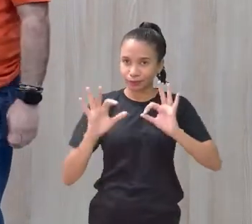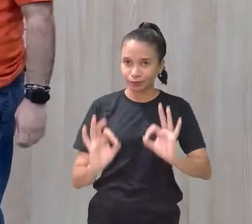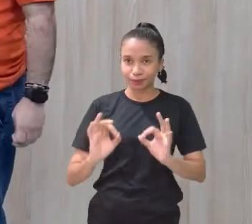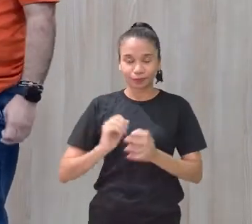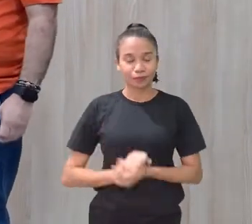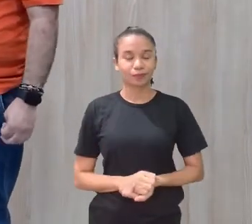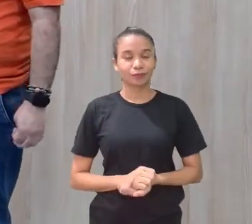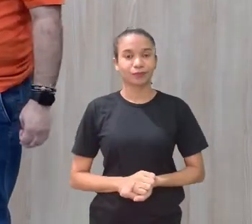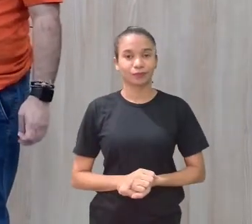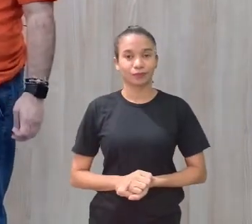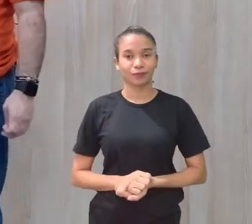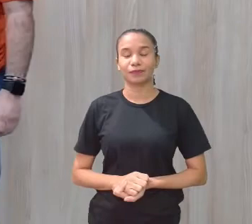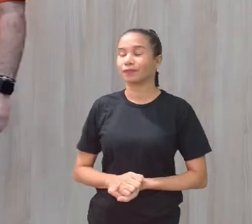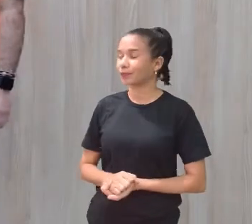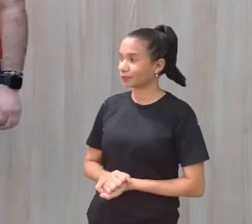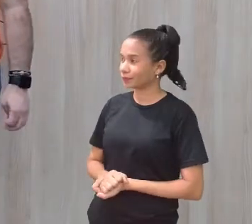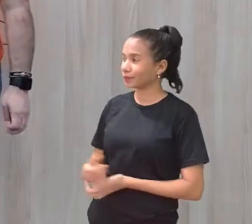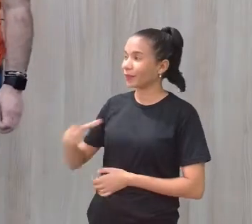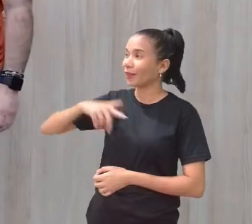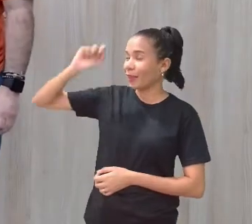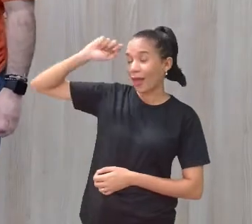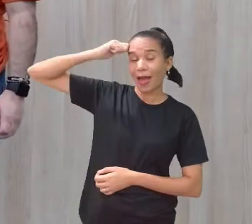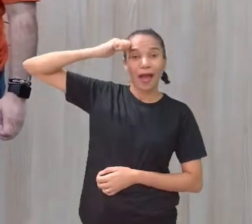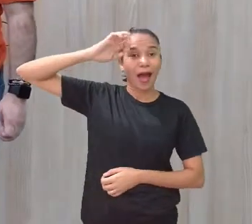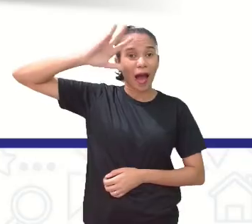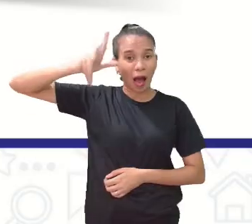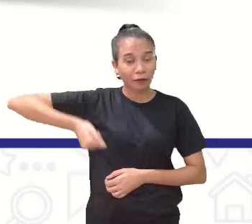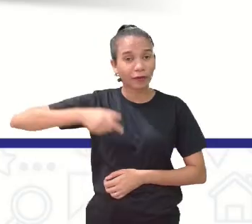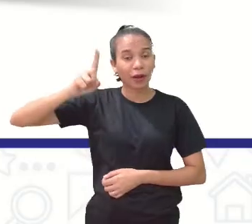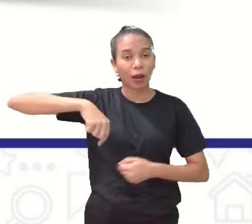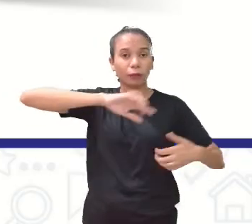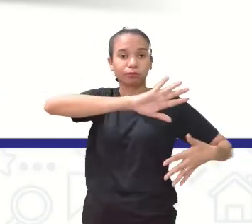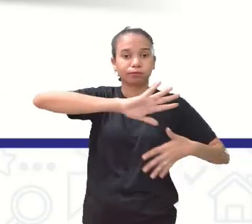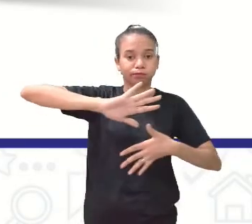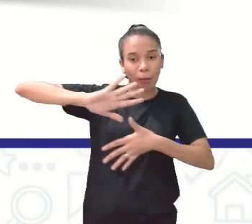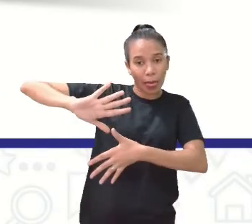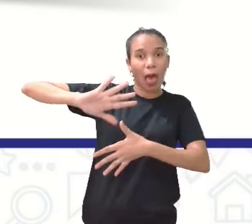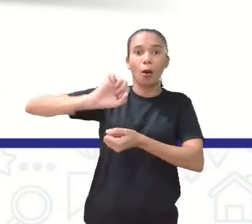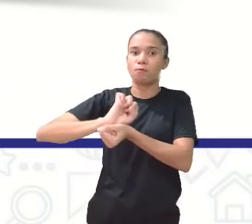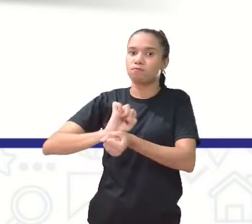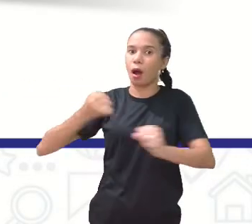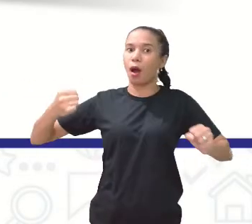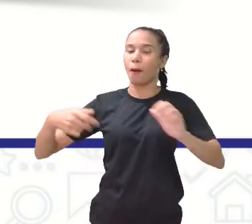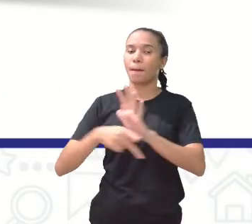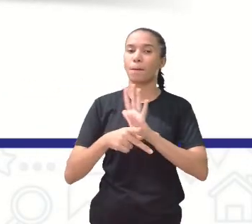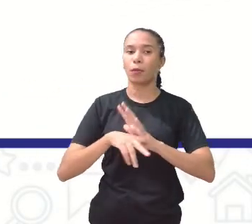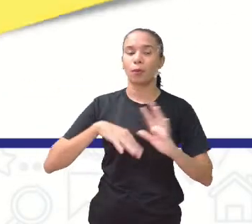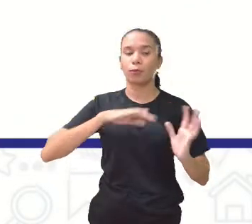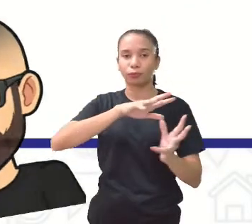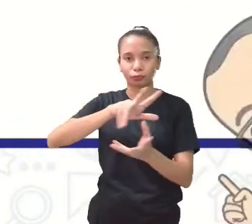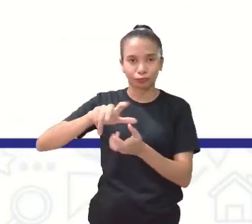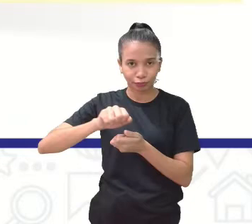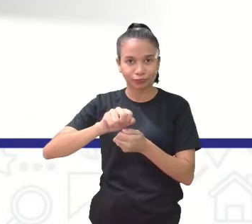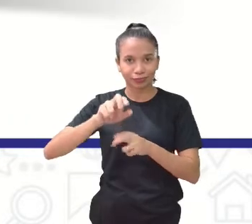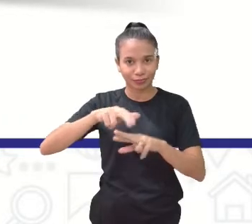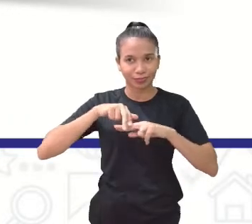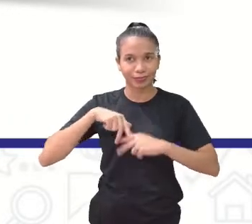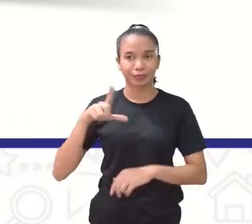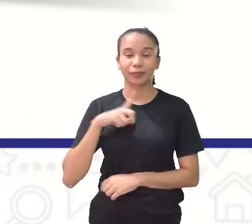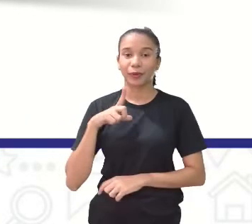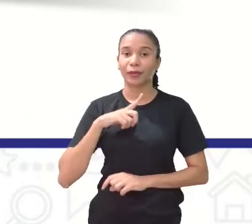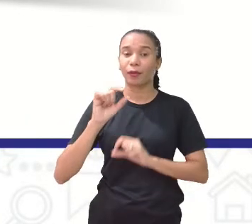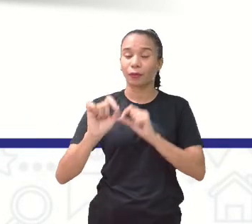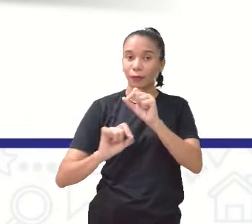vejam, a África é o terceiro continente mais extenso do mundo. Então o que é que a gente